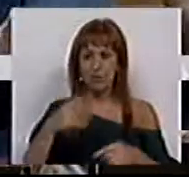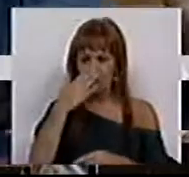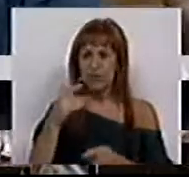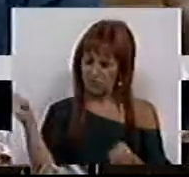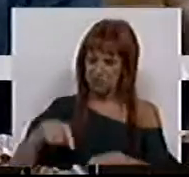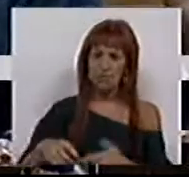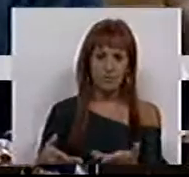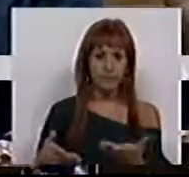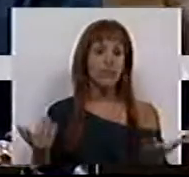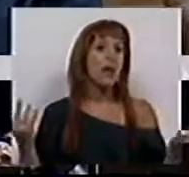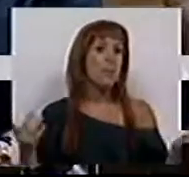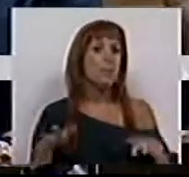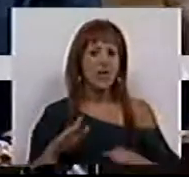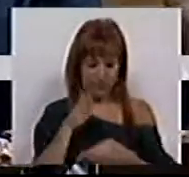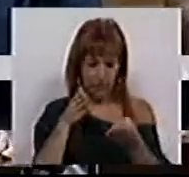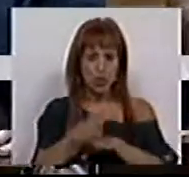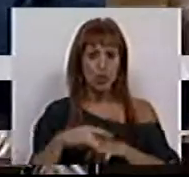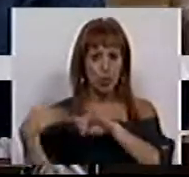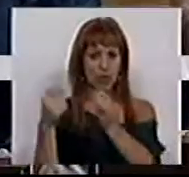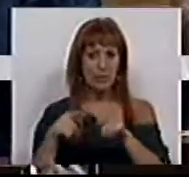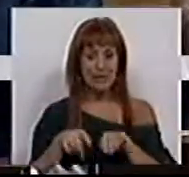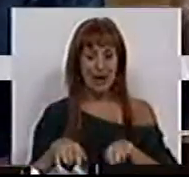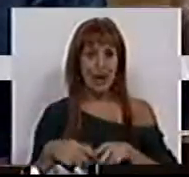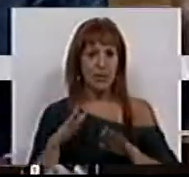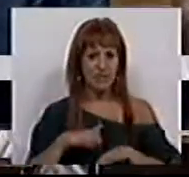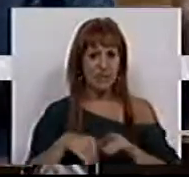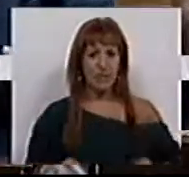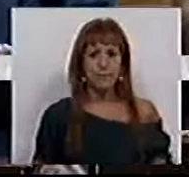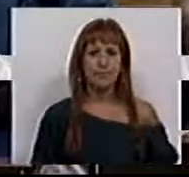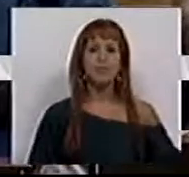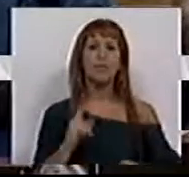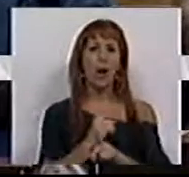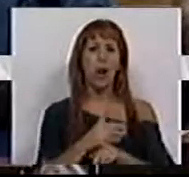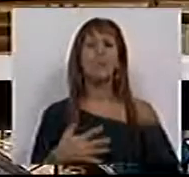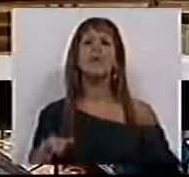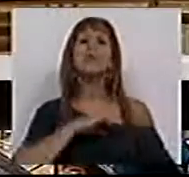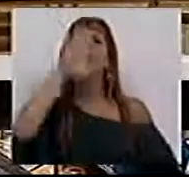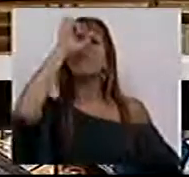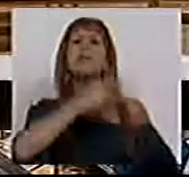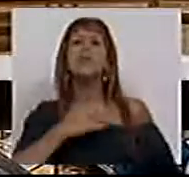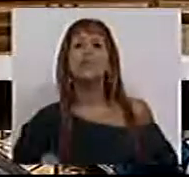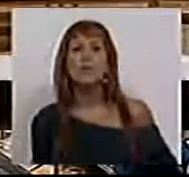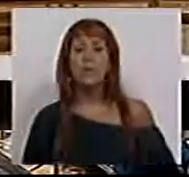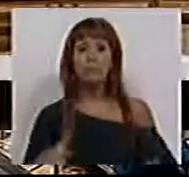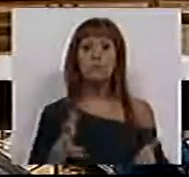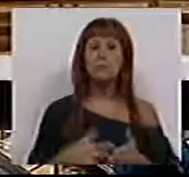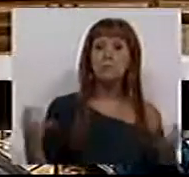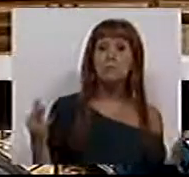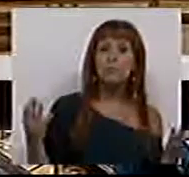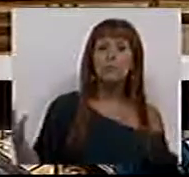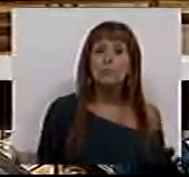uma questão de insistir. Bom, vamos continuar o debate que estávamos a travar. Sr. Ministro da Saúde, na